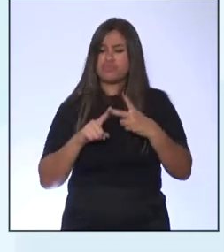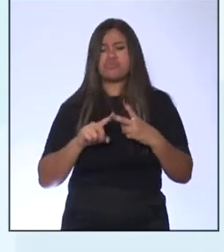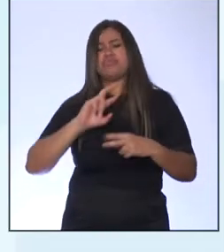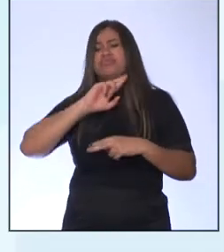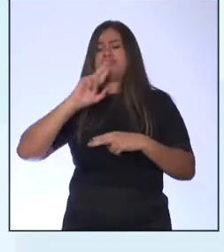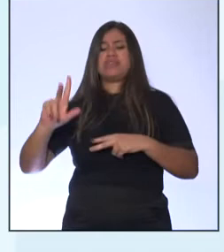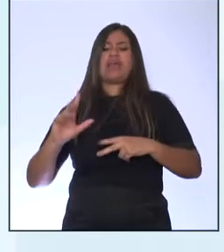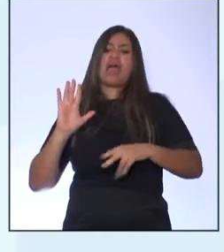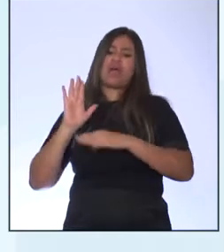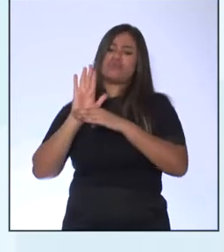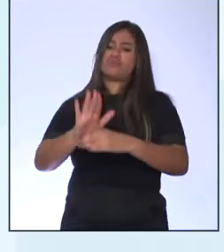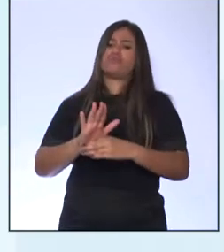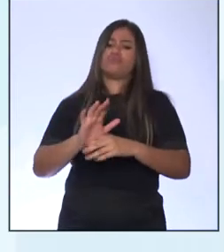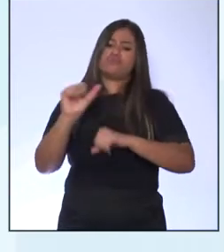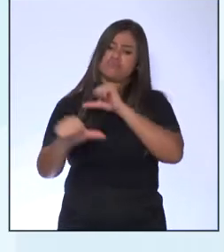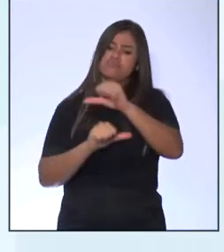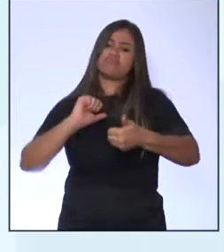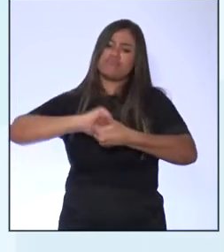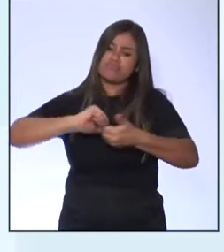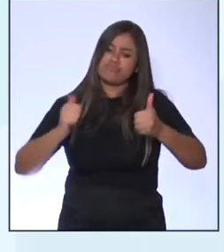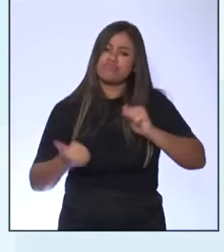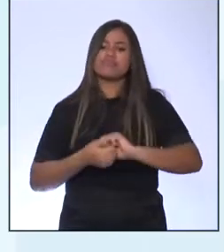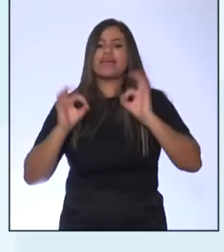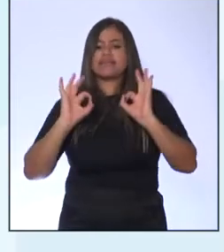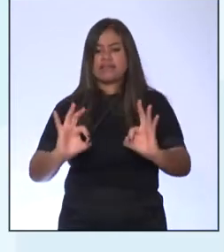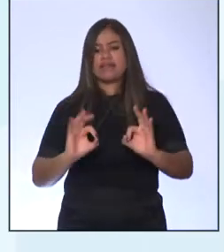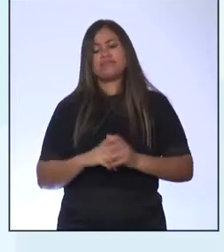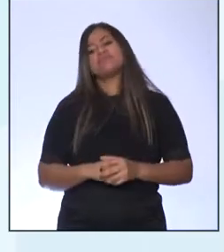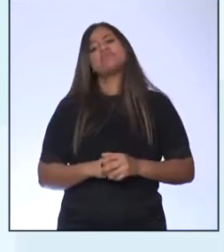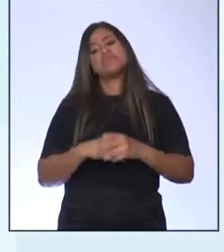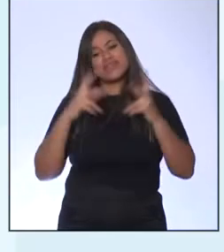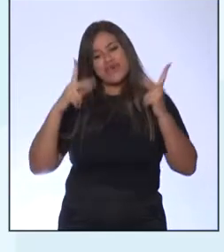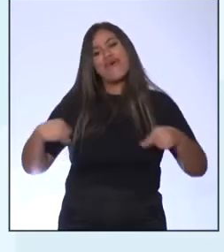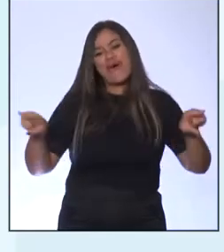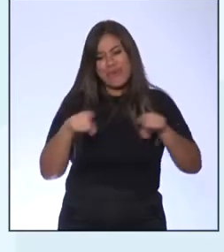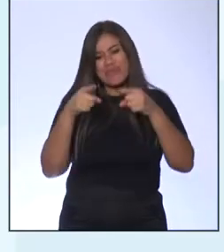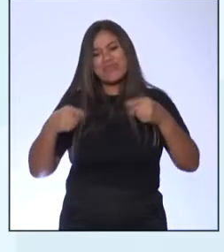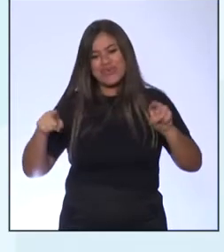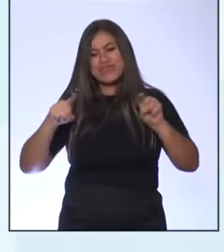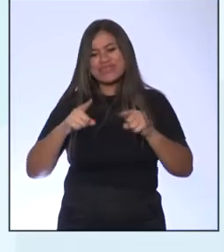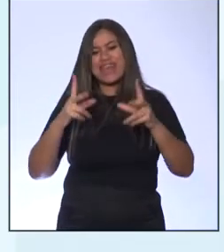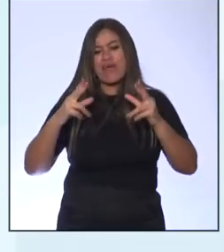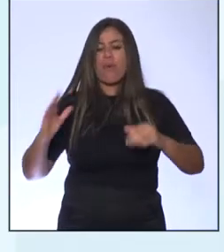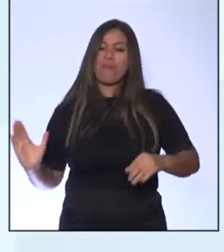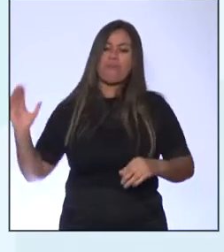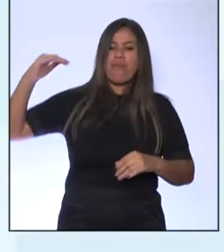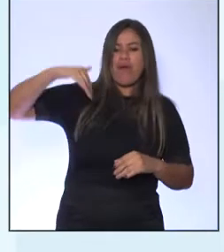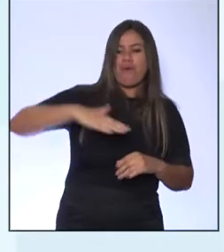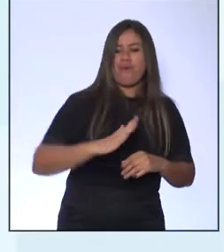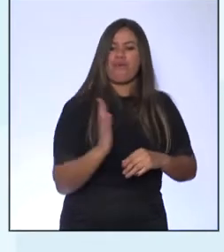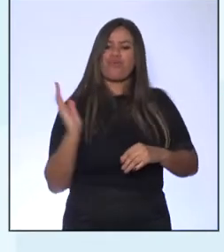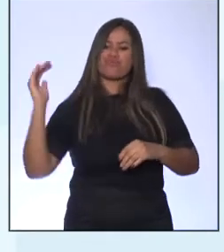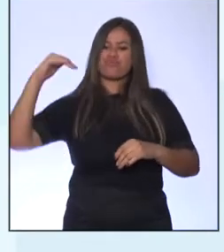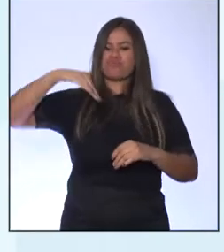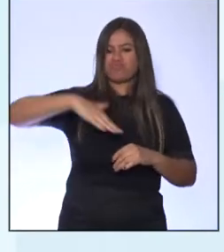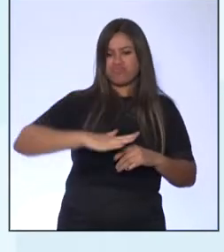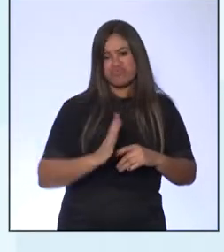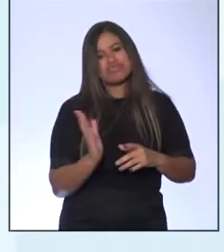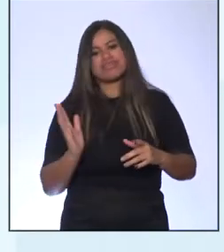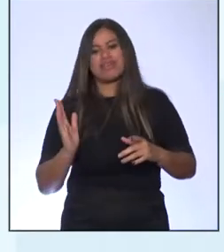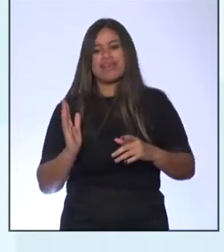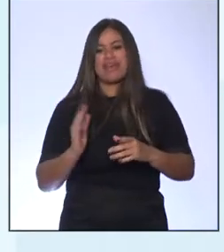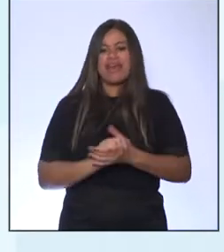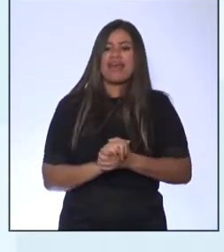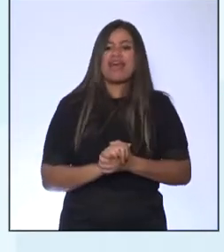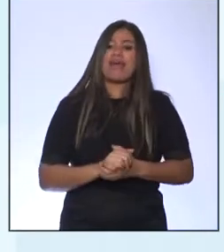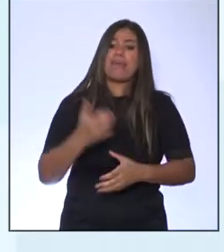diferencial para esse momento. E a vida, como dizia Lulu Santos, né, é como uma onda no mar. Né? Nada do que foi será,